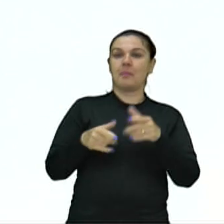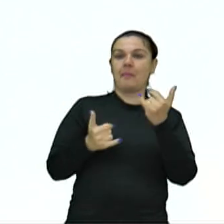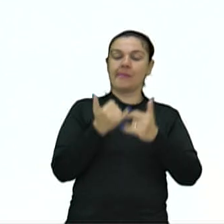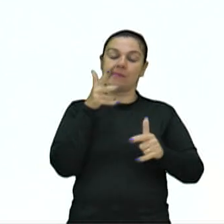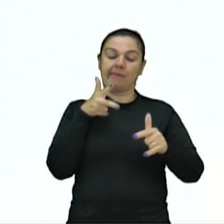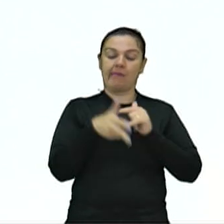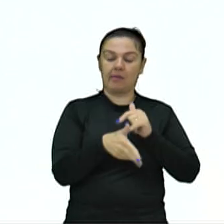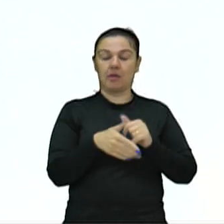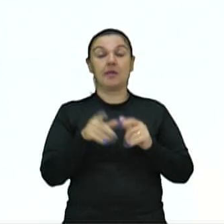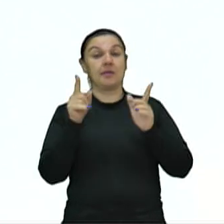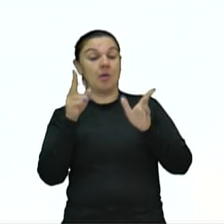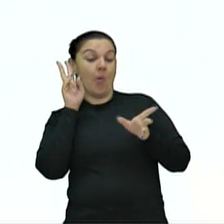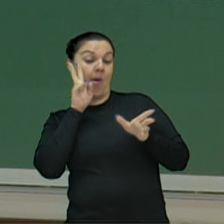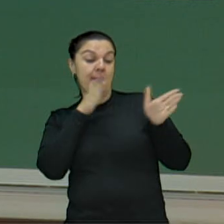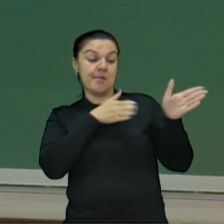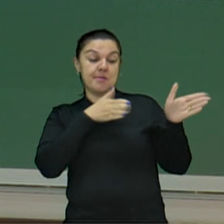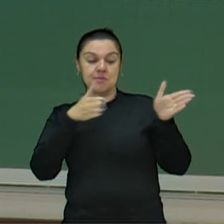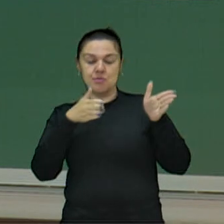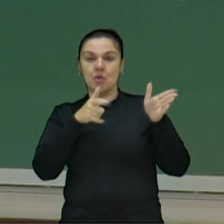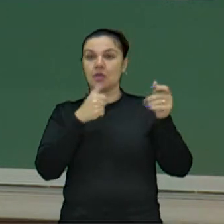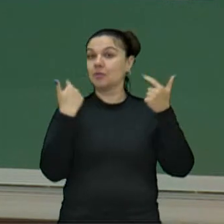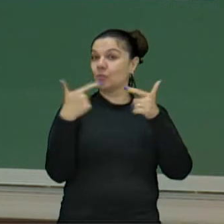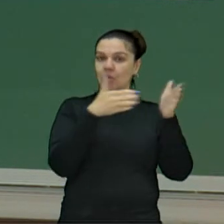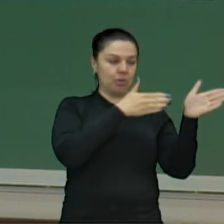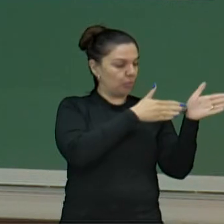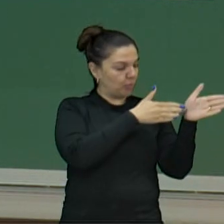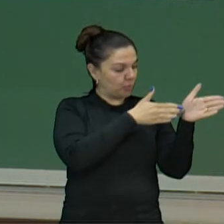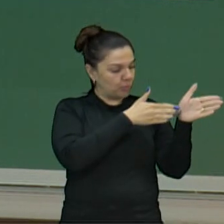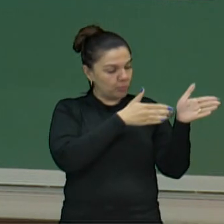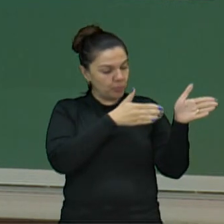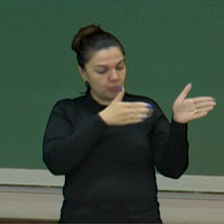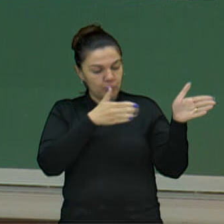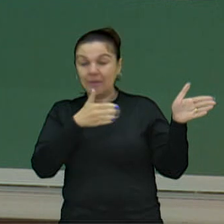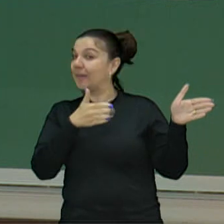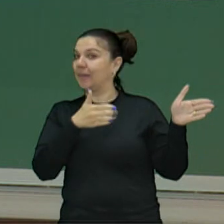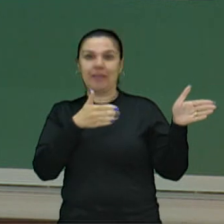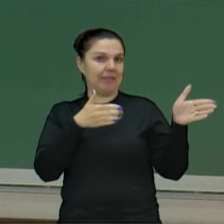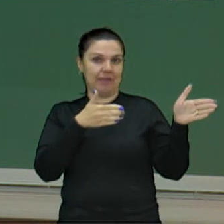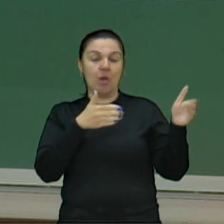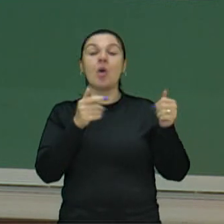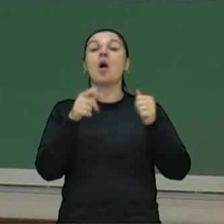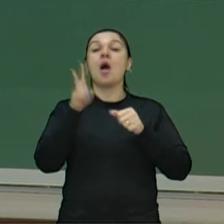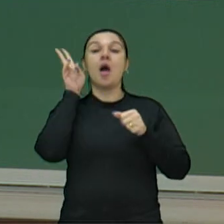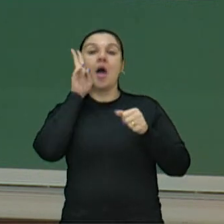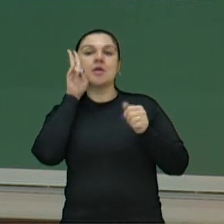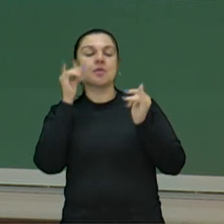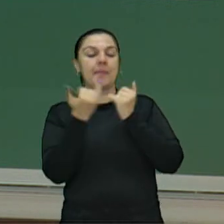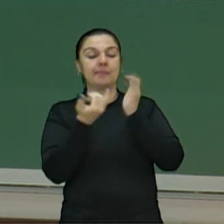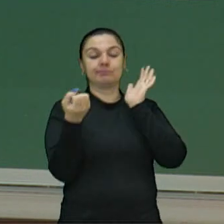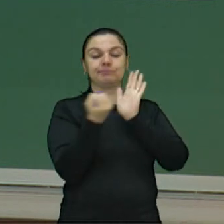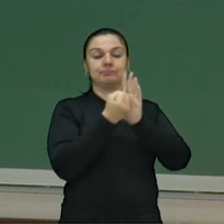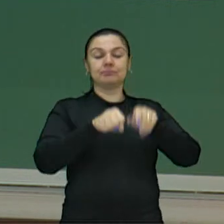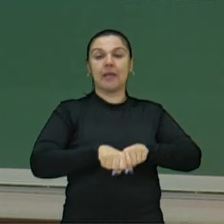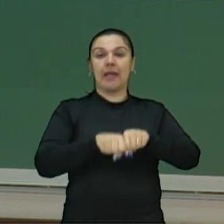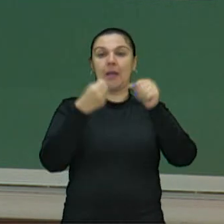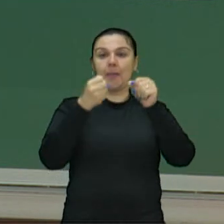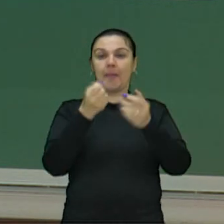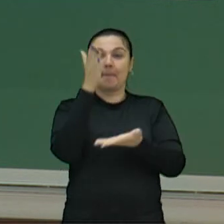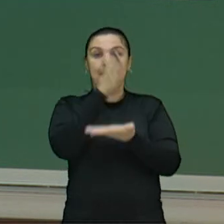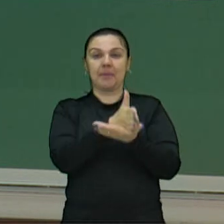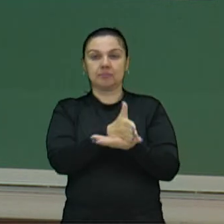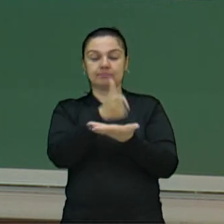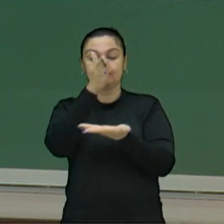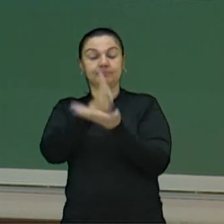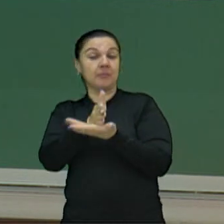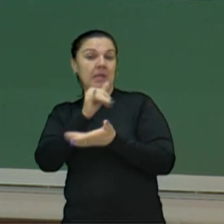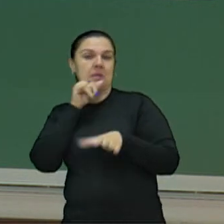A ideia de que a história não segue a um fim último. A história, ela é marcada por interrupções.